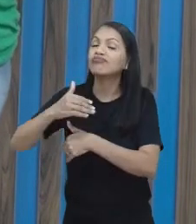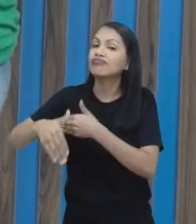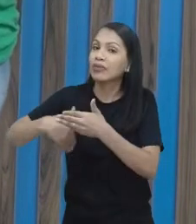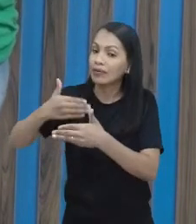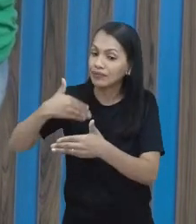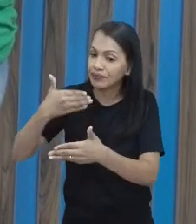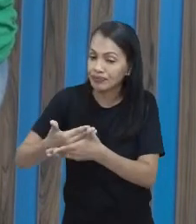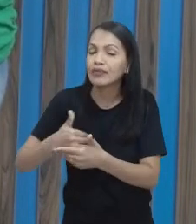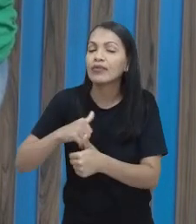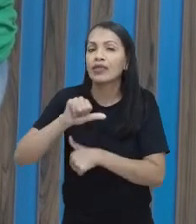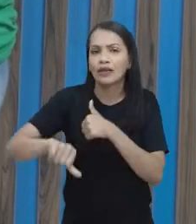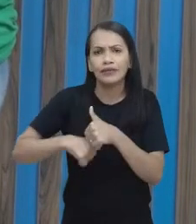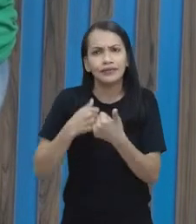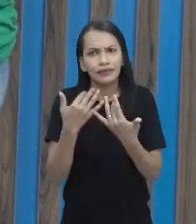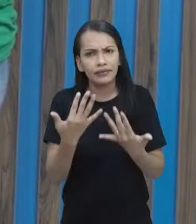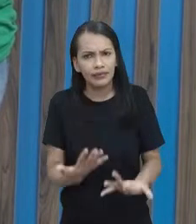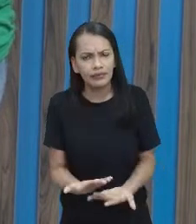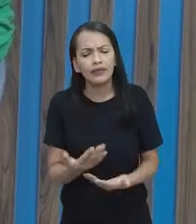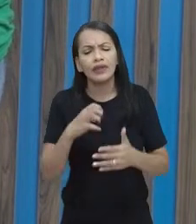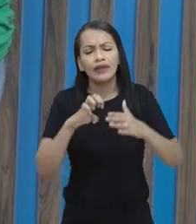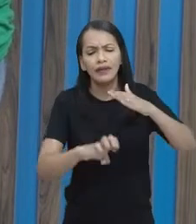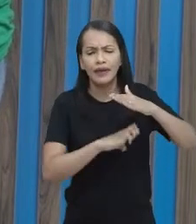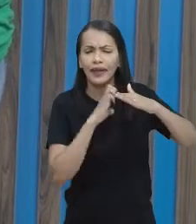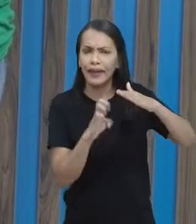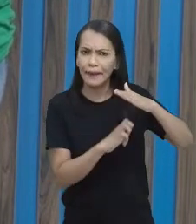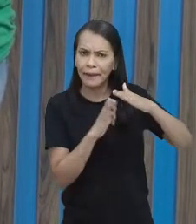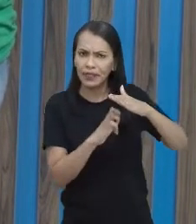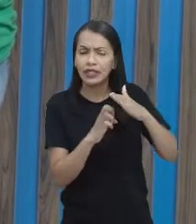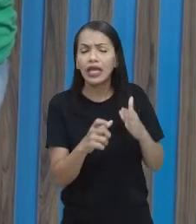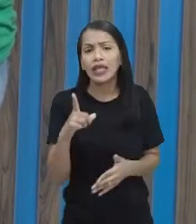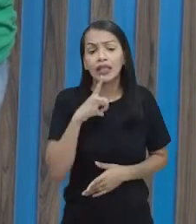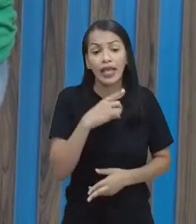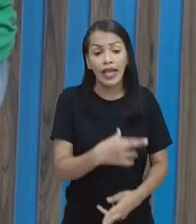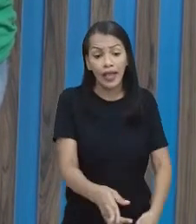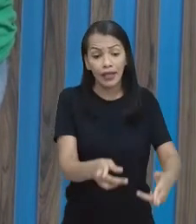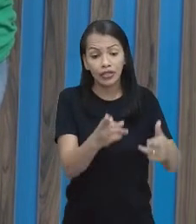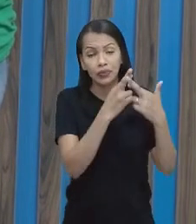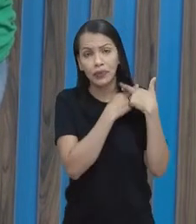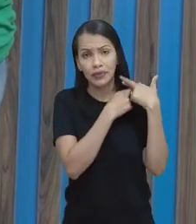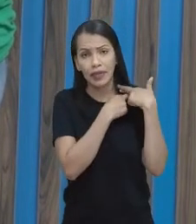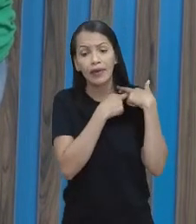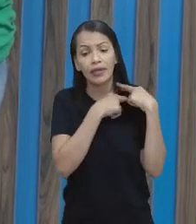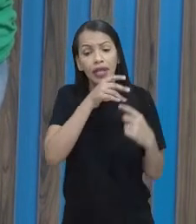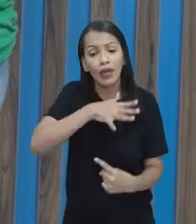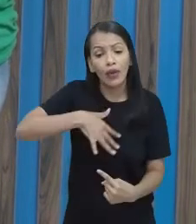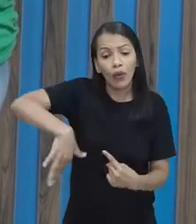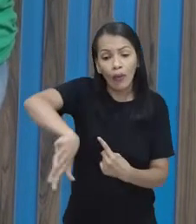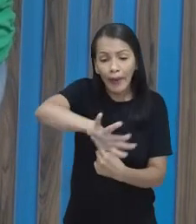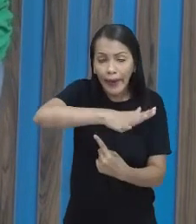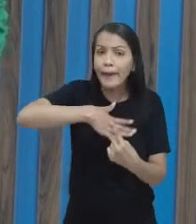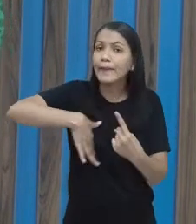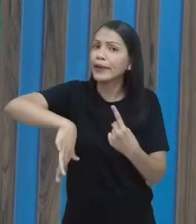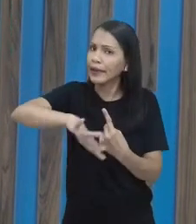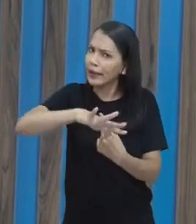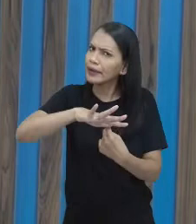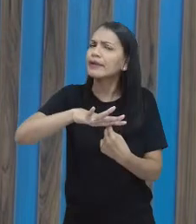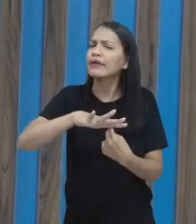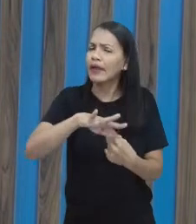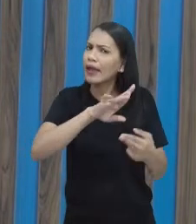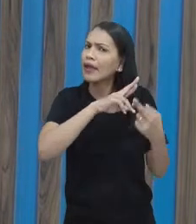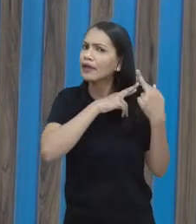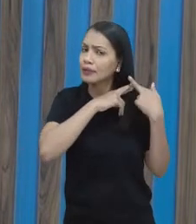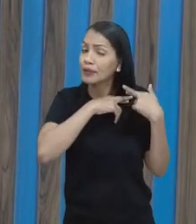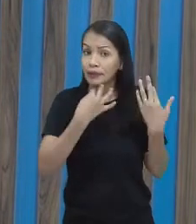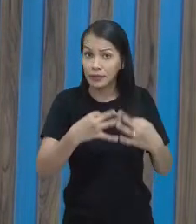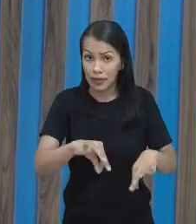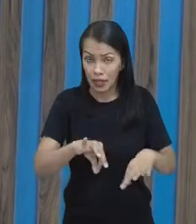tanto dessa questão de empresas socioambientais, socialmente responsáveis, ambientalmente